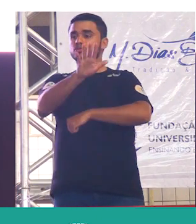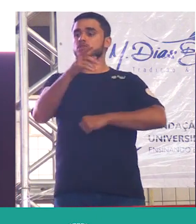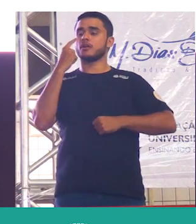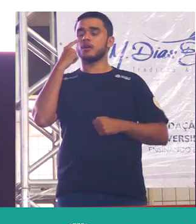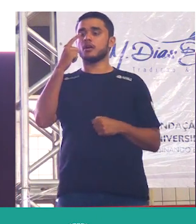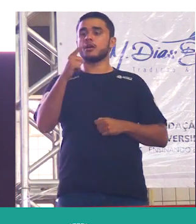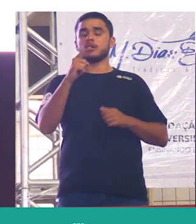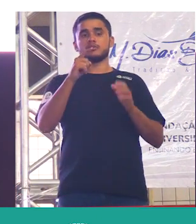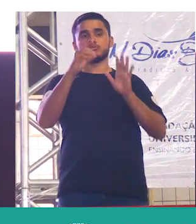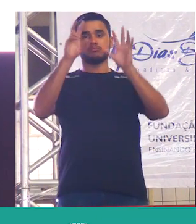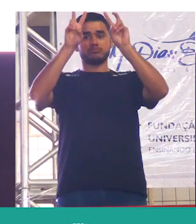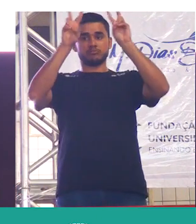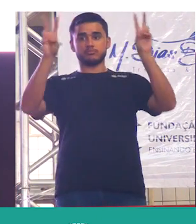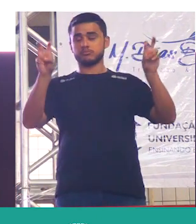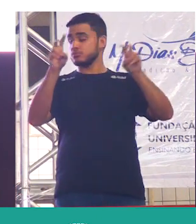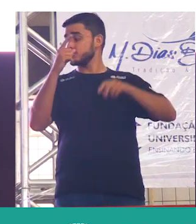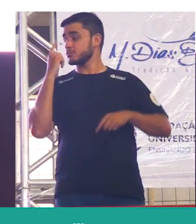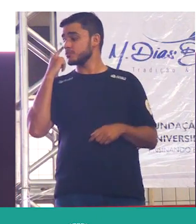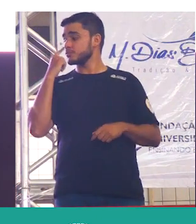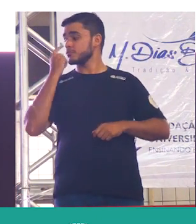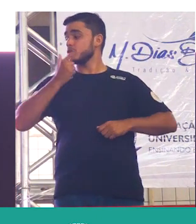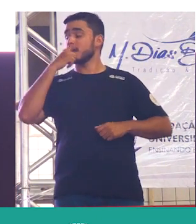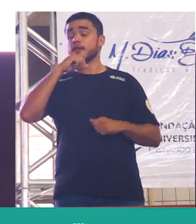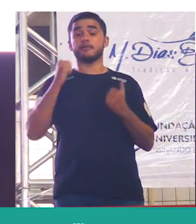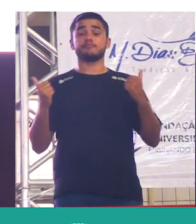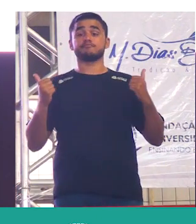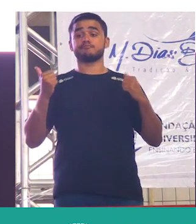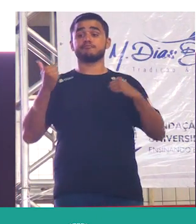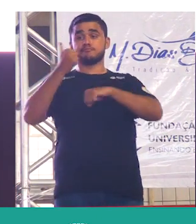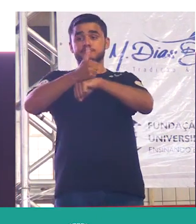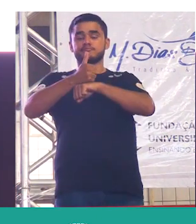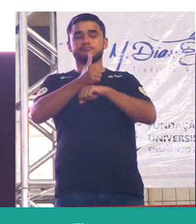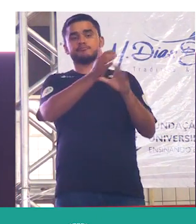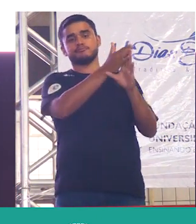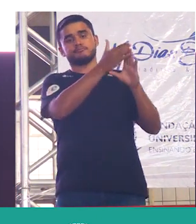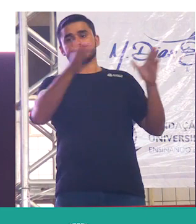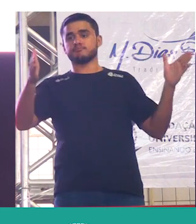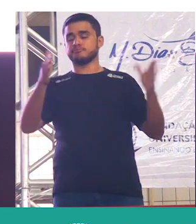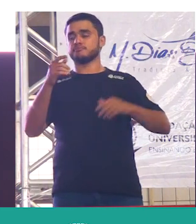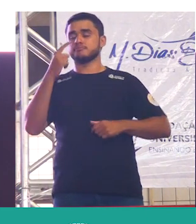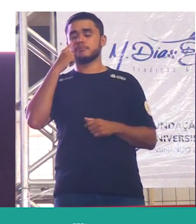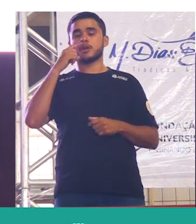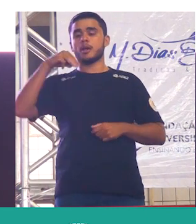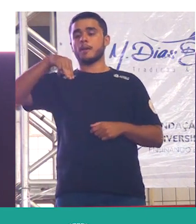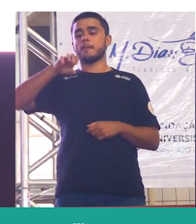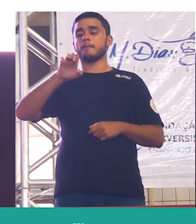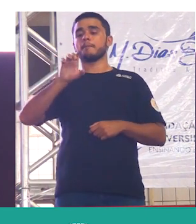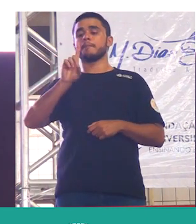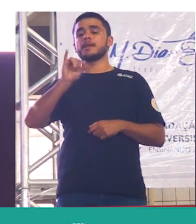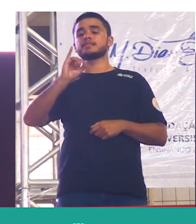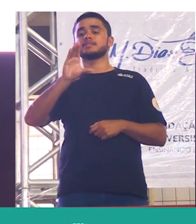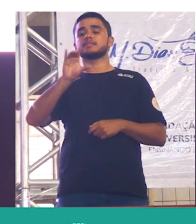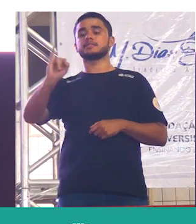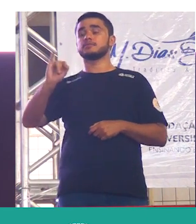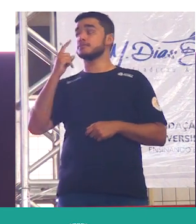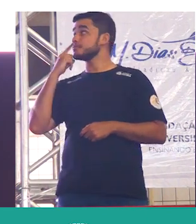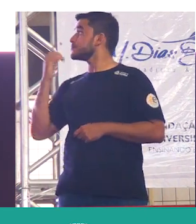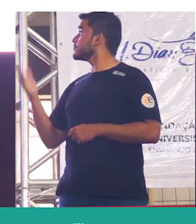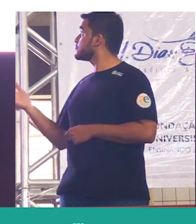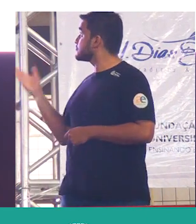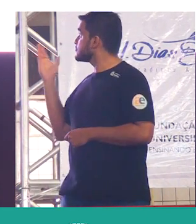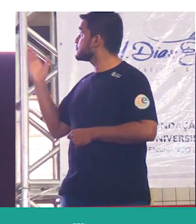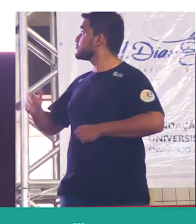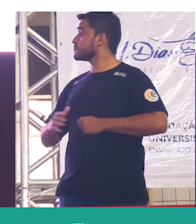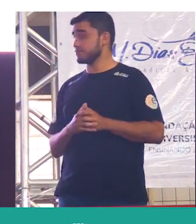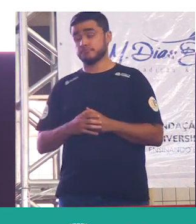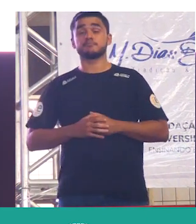o conteúdo, temos o Médici, que na época militar foi aquele que